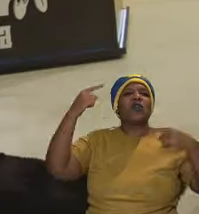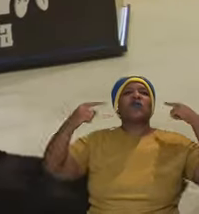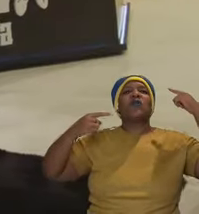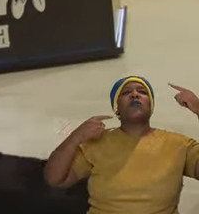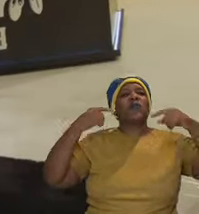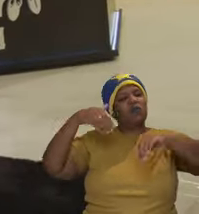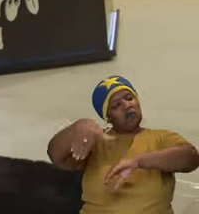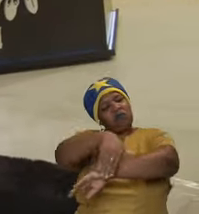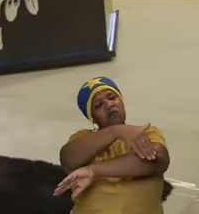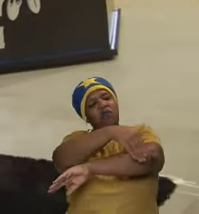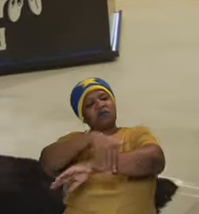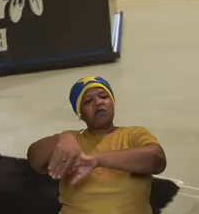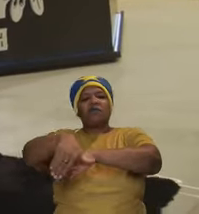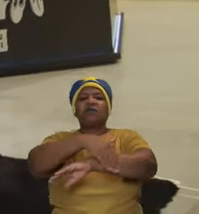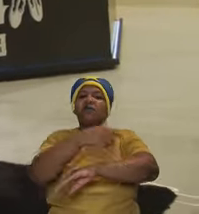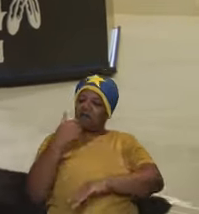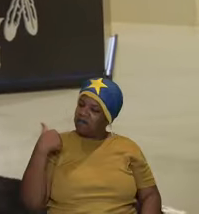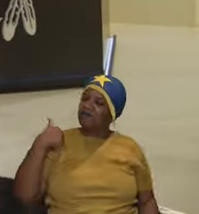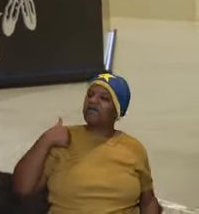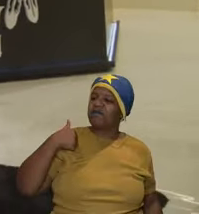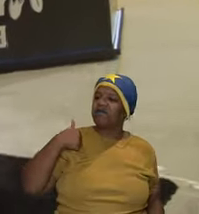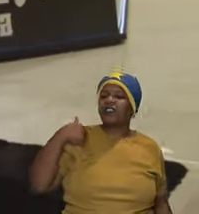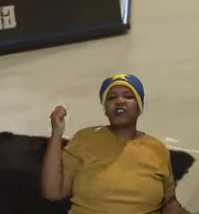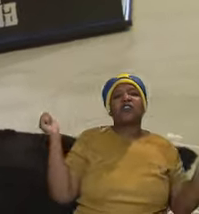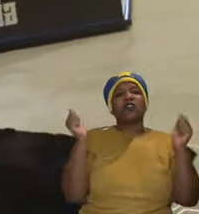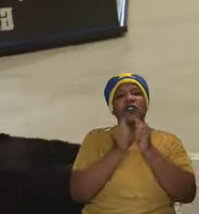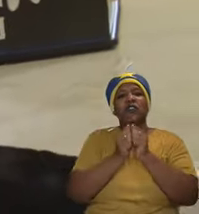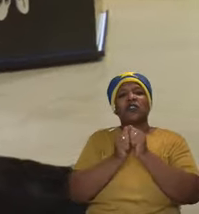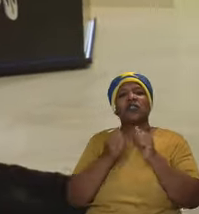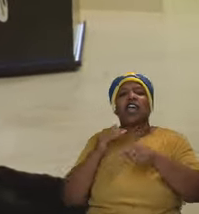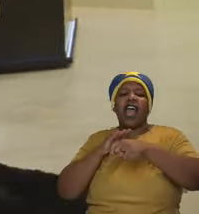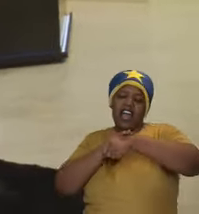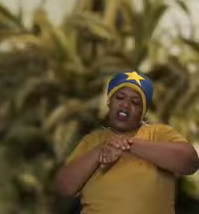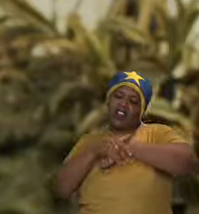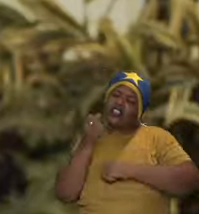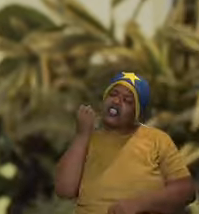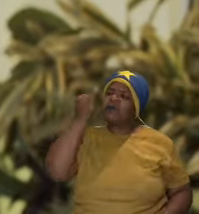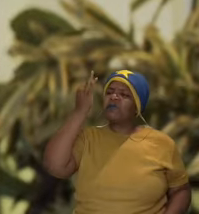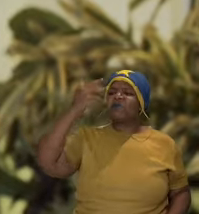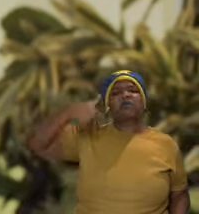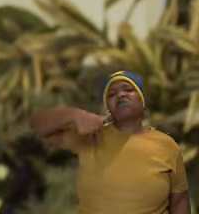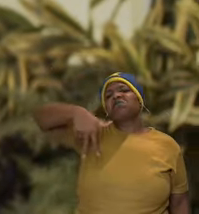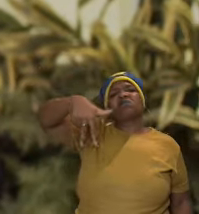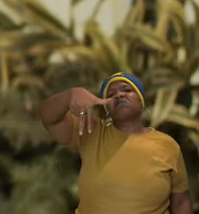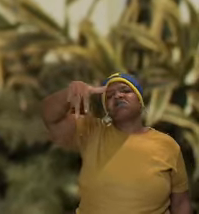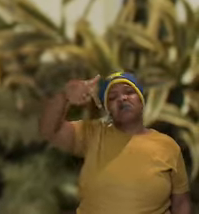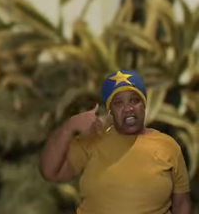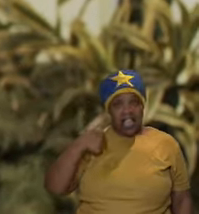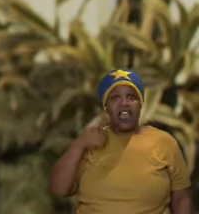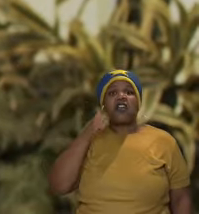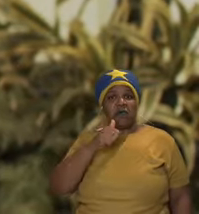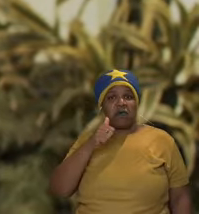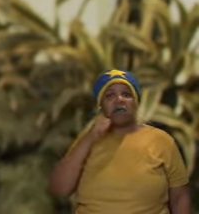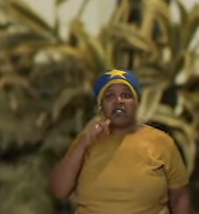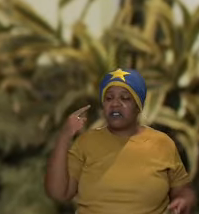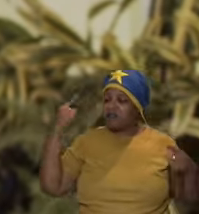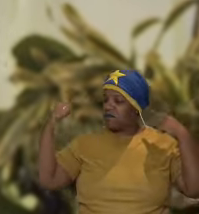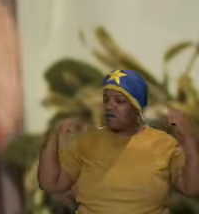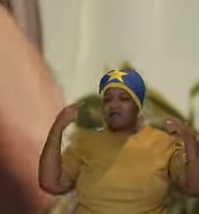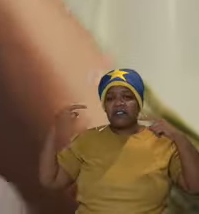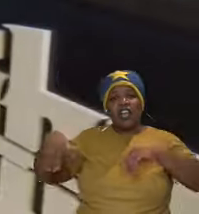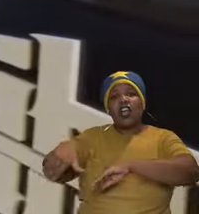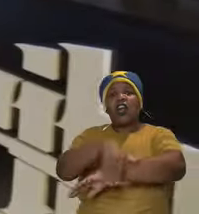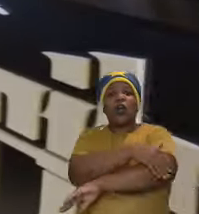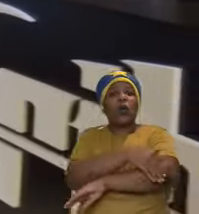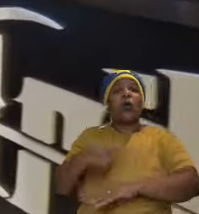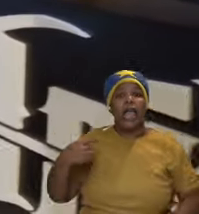pela rua de novo. E tava eu, elas loucas pela noite por aí. E tava eu, elas loucas pela rua. Por quê?